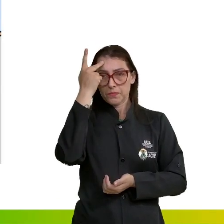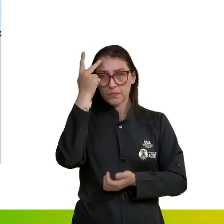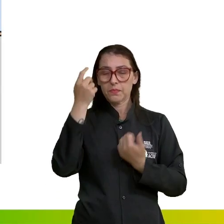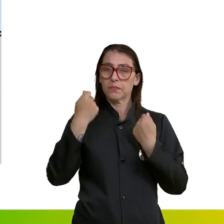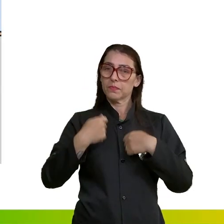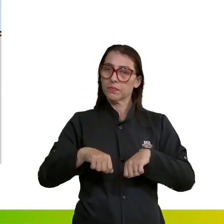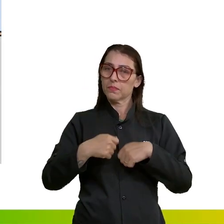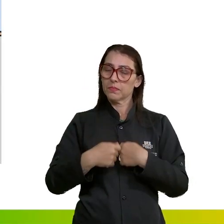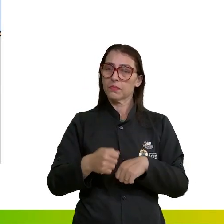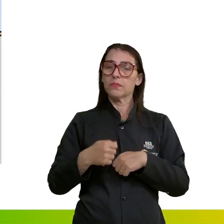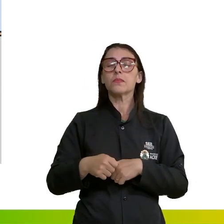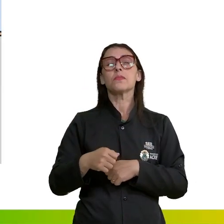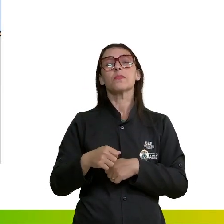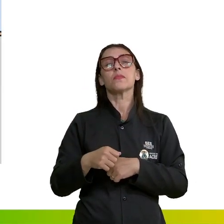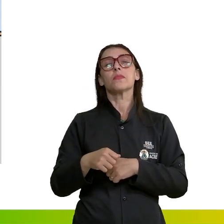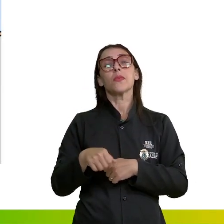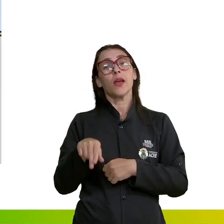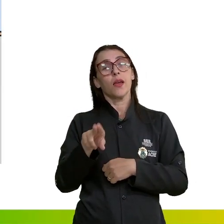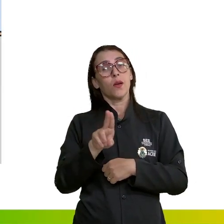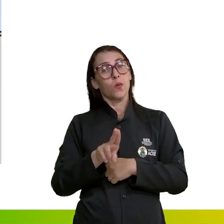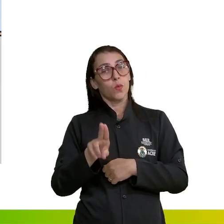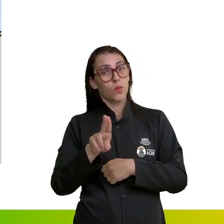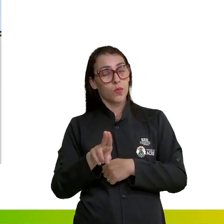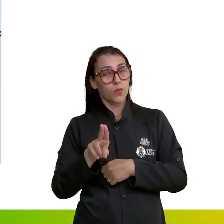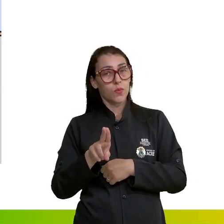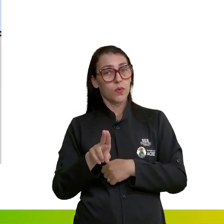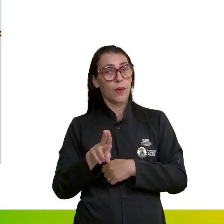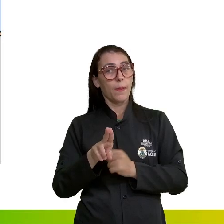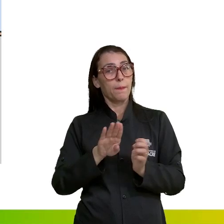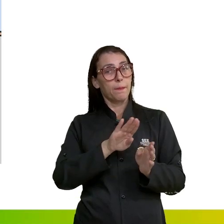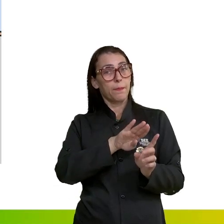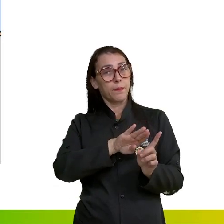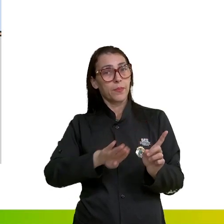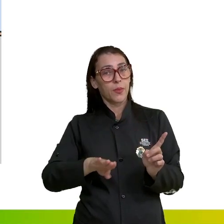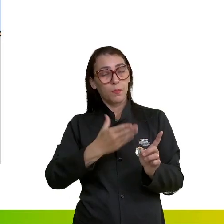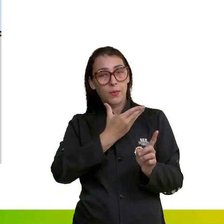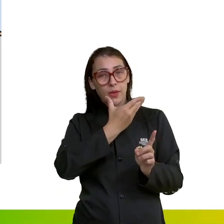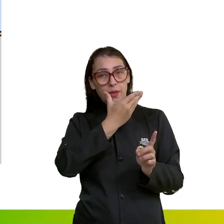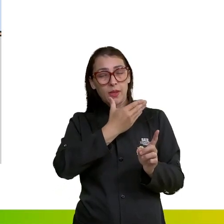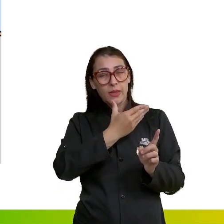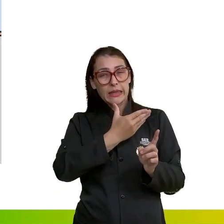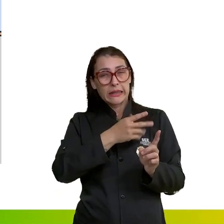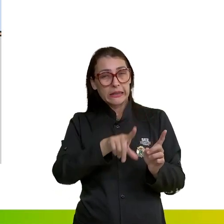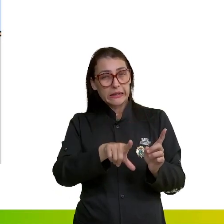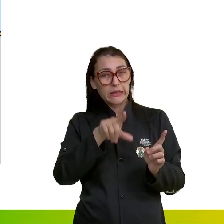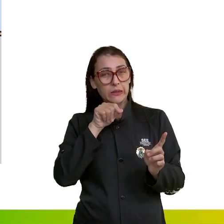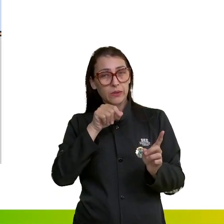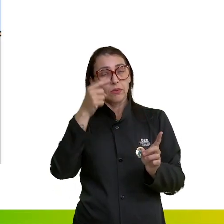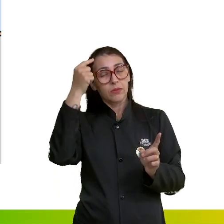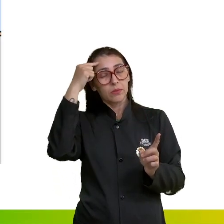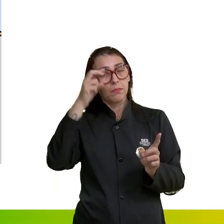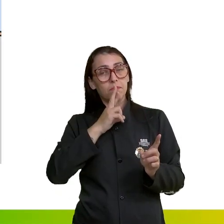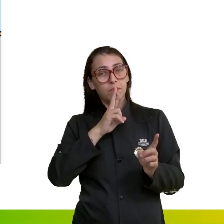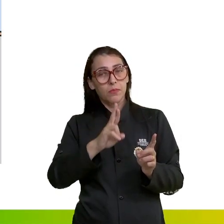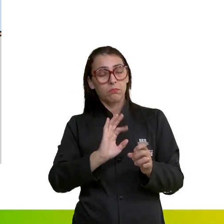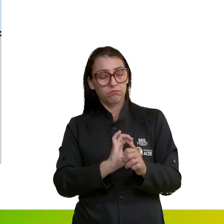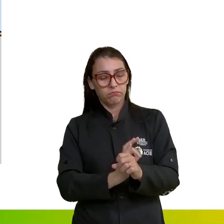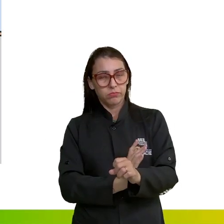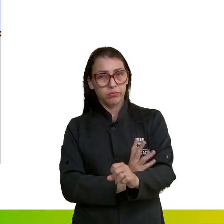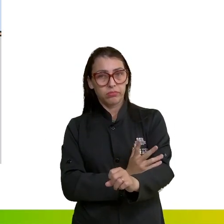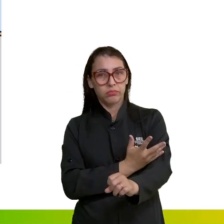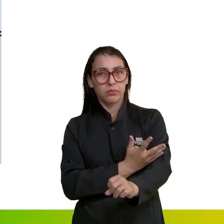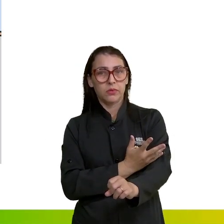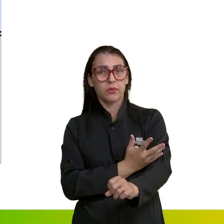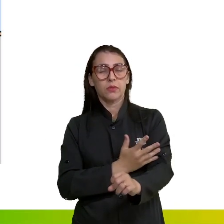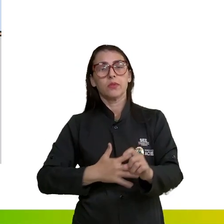precisava apenas consumir, aquela questão deixa de ser uma escolha racional e passa a ser uma resposta emocional